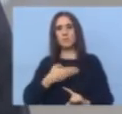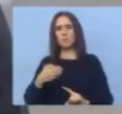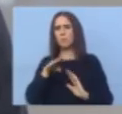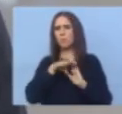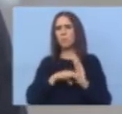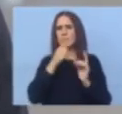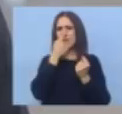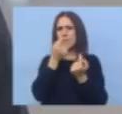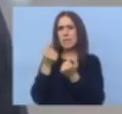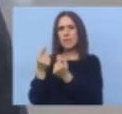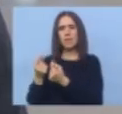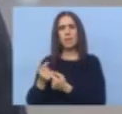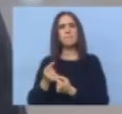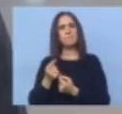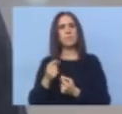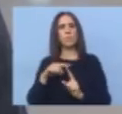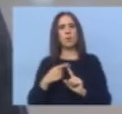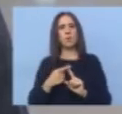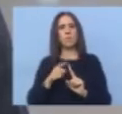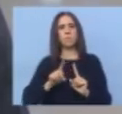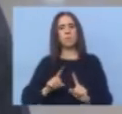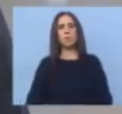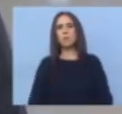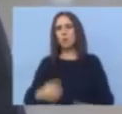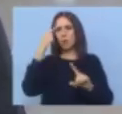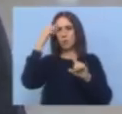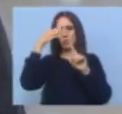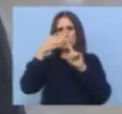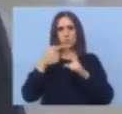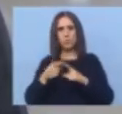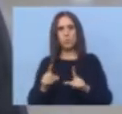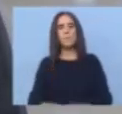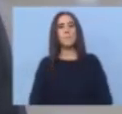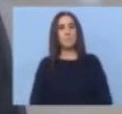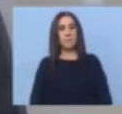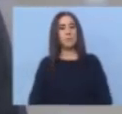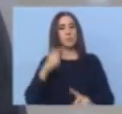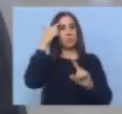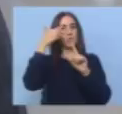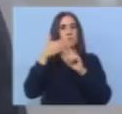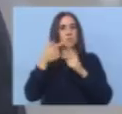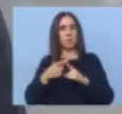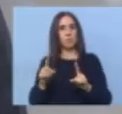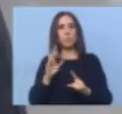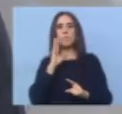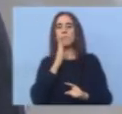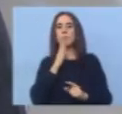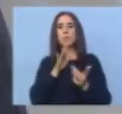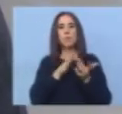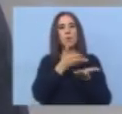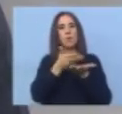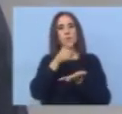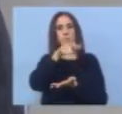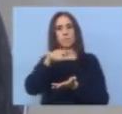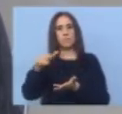iguais em cada ano. E para nós há objetivos distintos, é? Sim, os objetivos são distintos, muito pelo contacto que se estabelece com as pessoas. E muito que nós